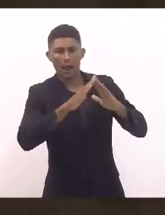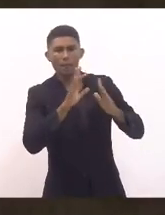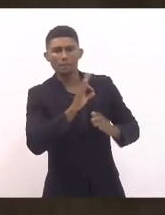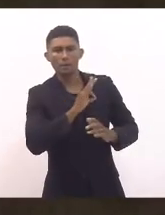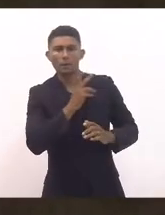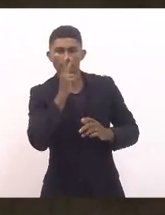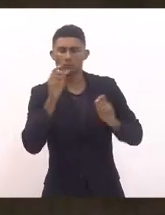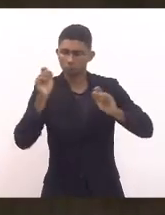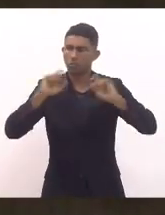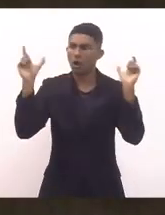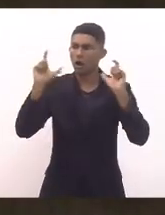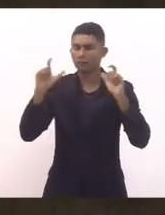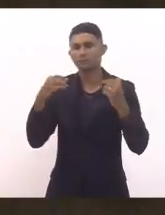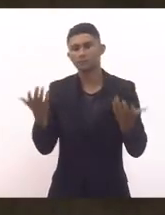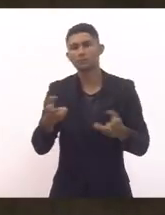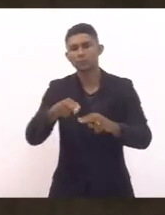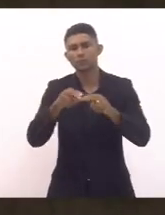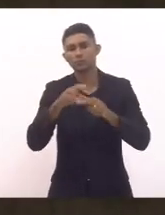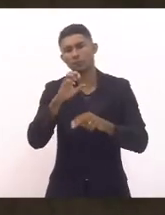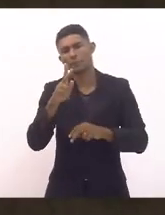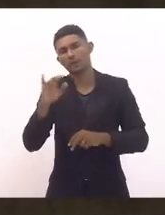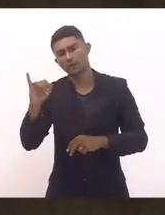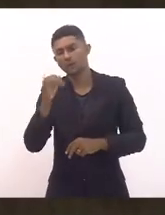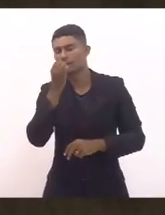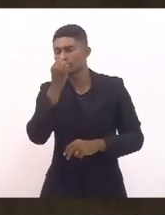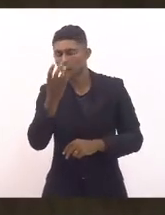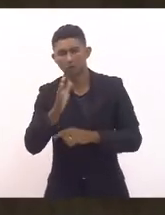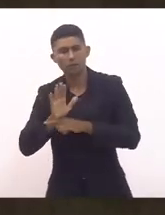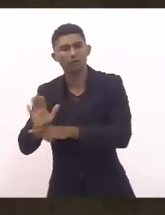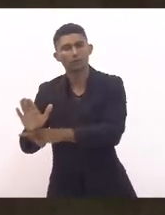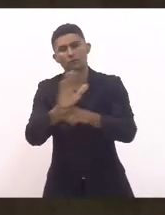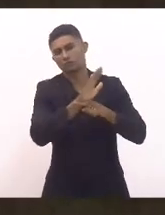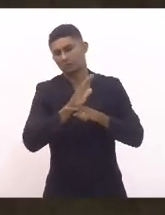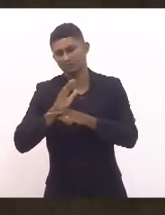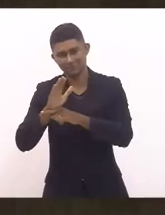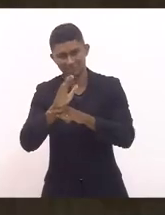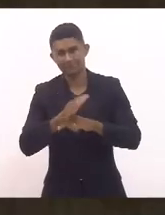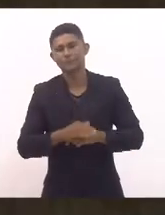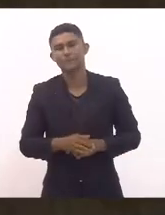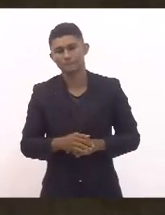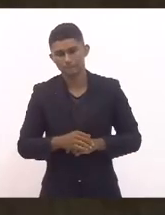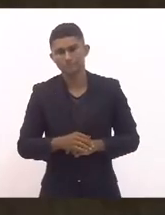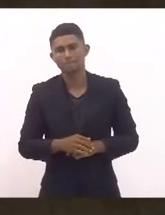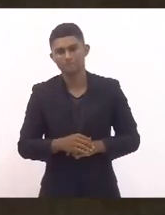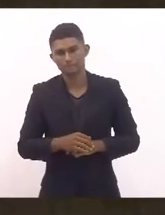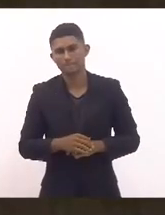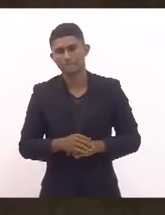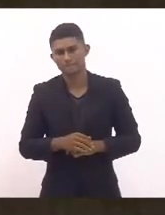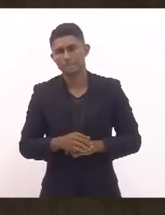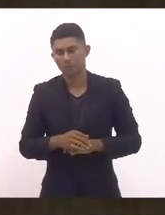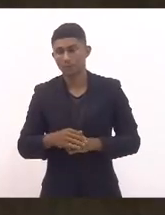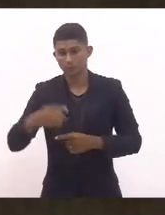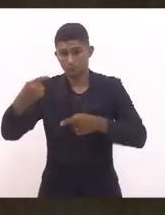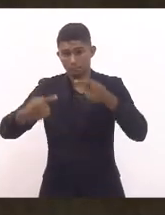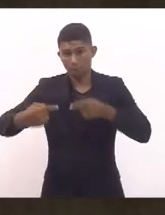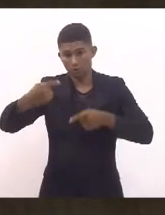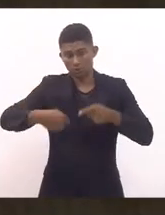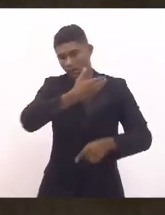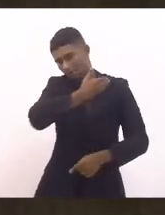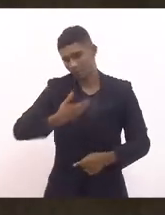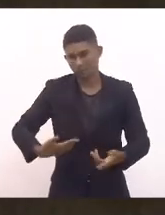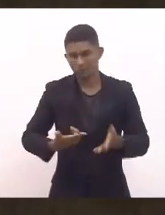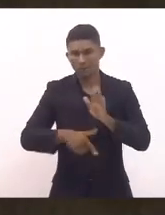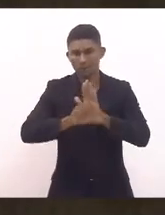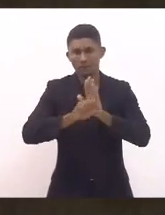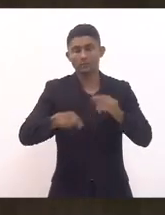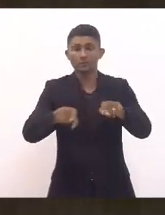que trouxe aí uma ajuda, uma contribuição importante no âmbito da política pública, no âmbito do